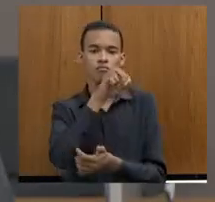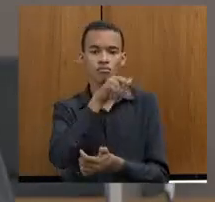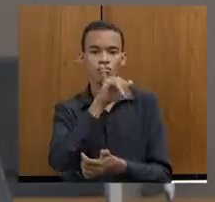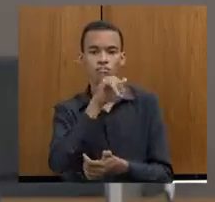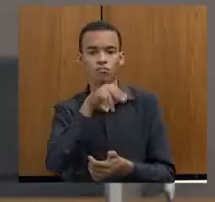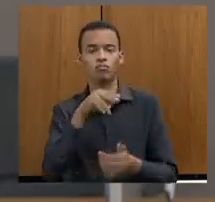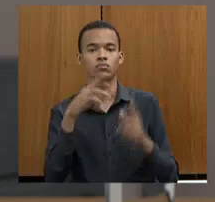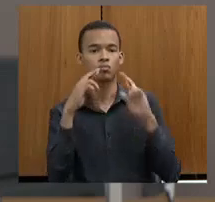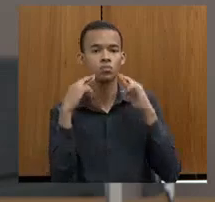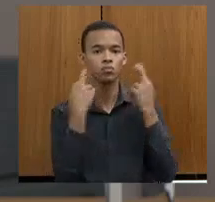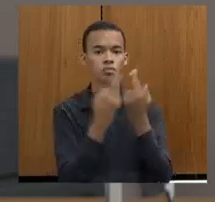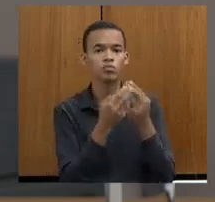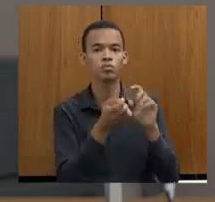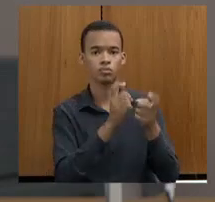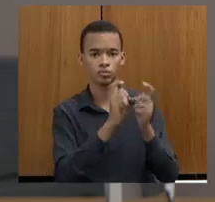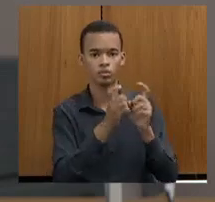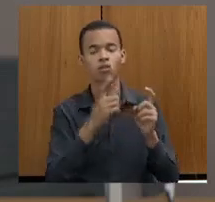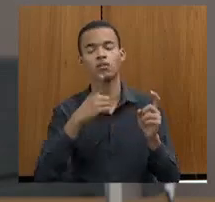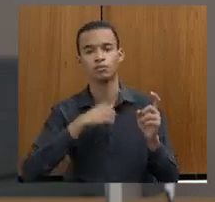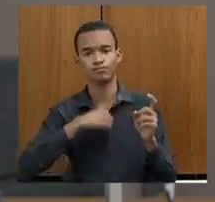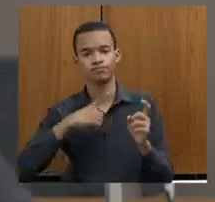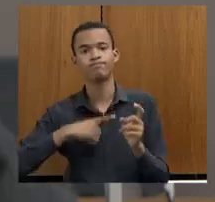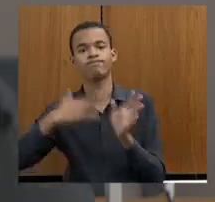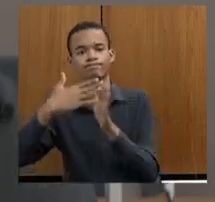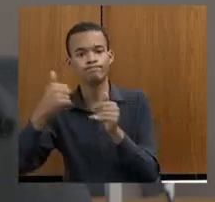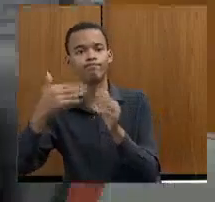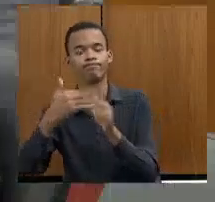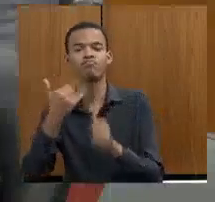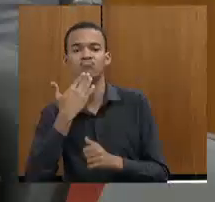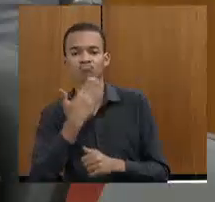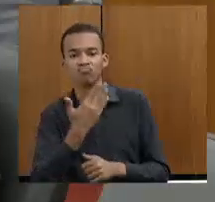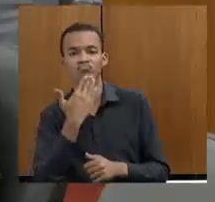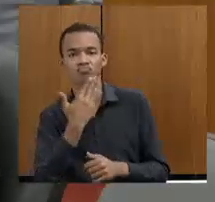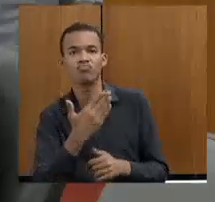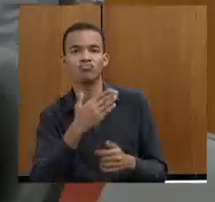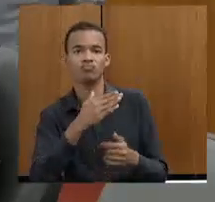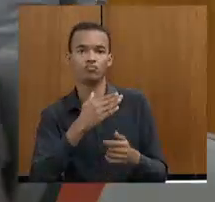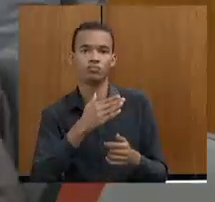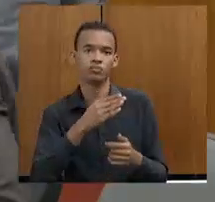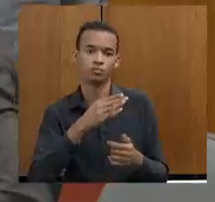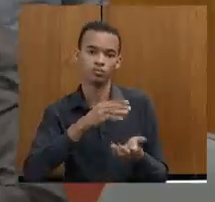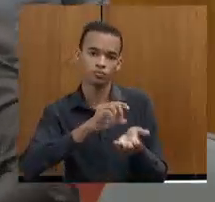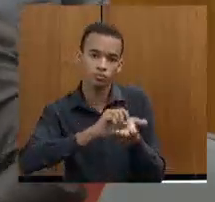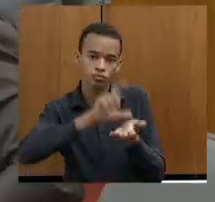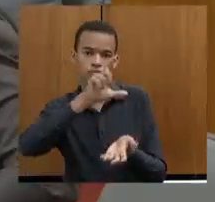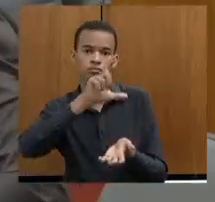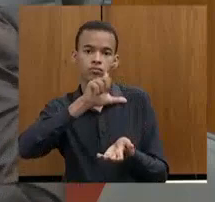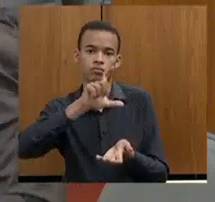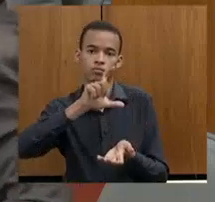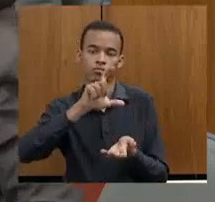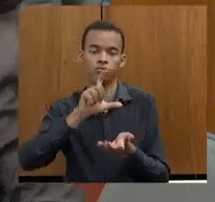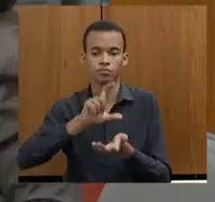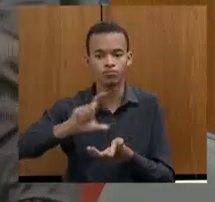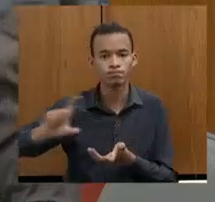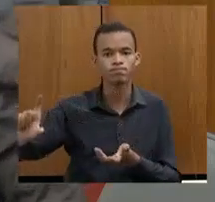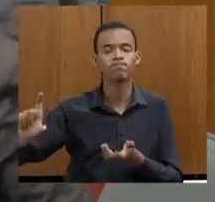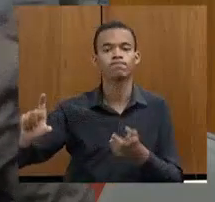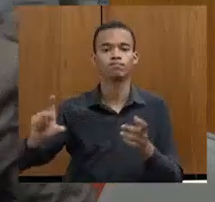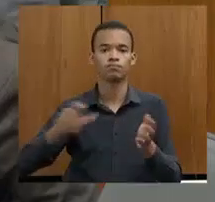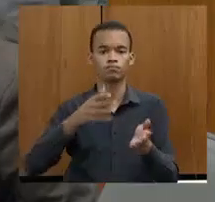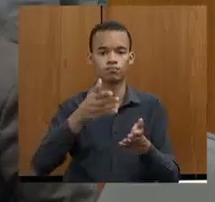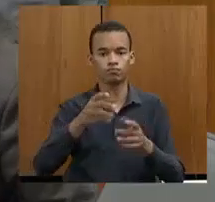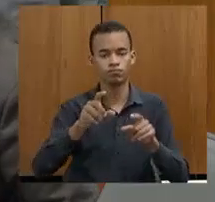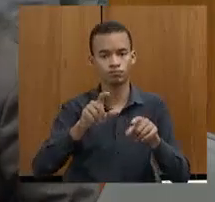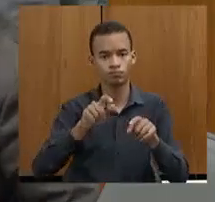justamente encontrar o equilíbrio entre os pedidos de aumento de custo com os de redução de despesa de despesa porque